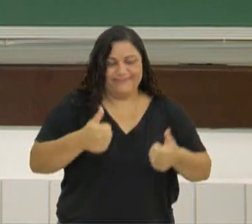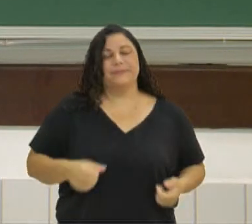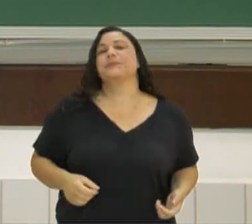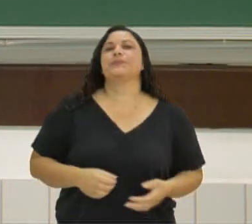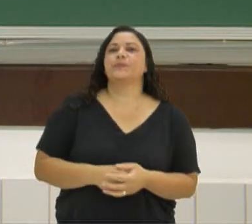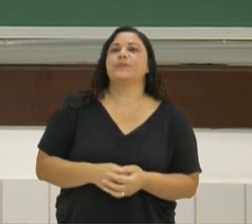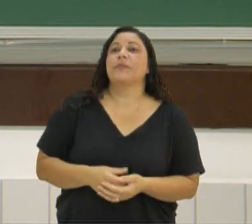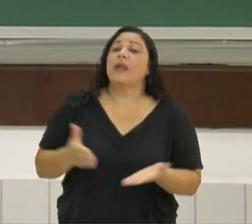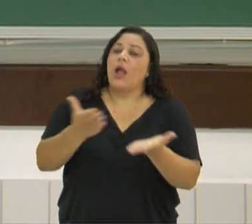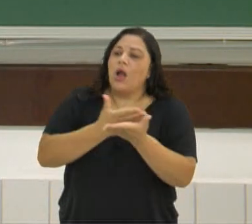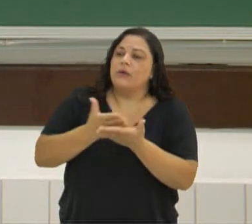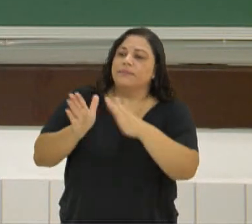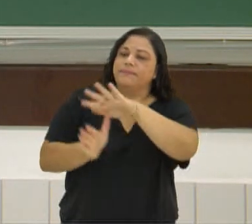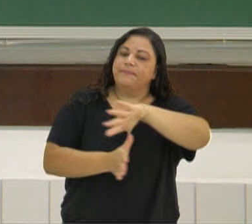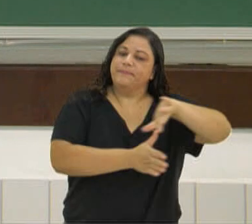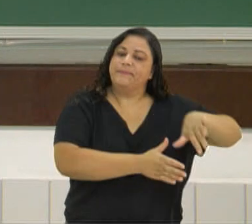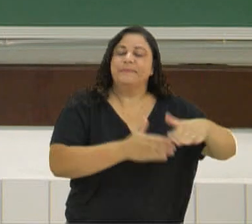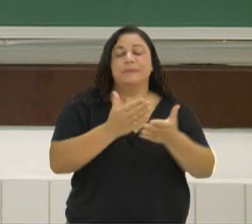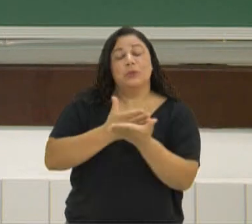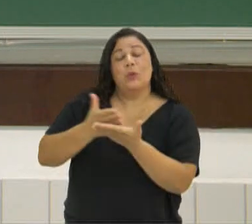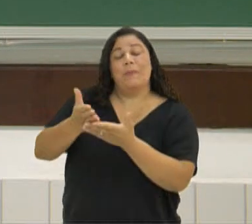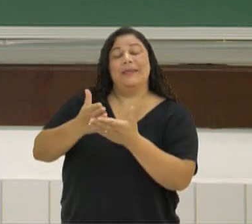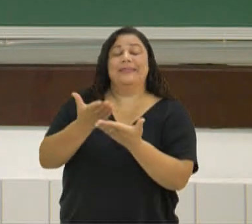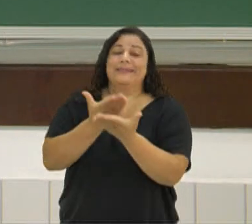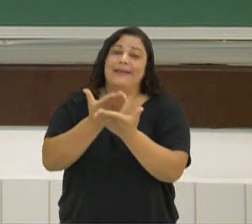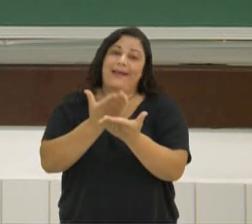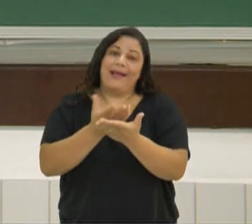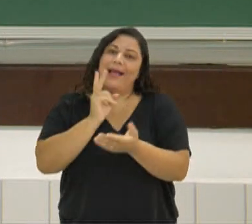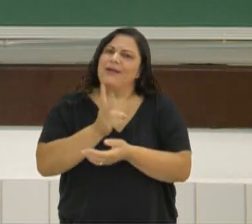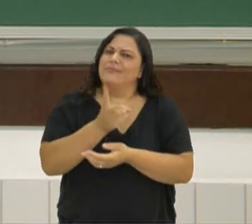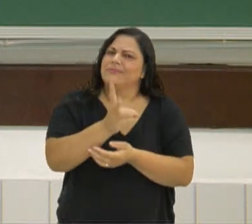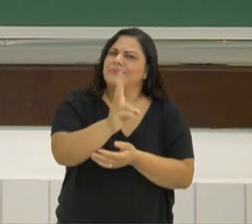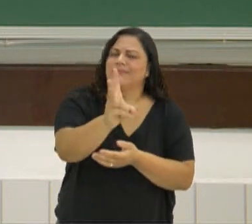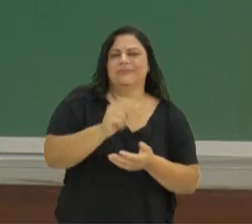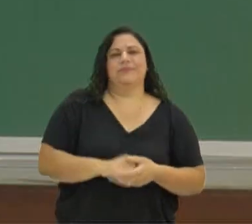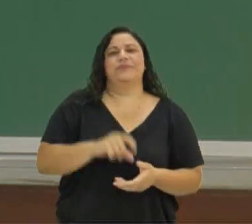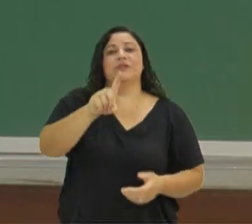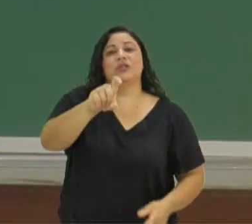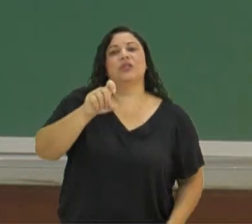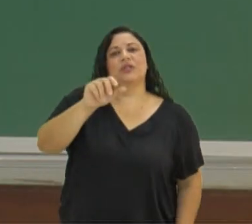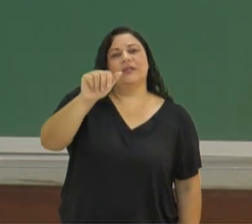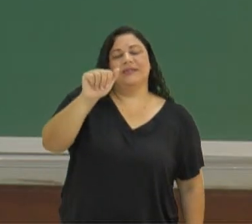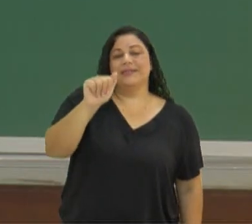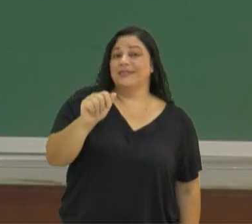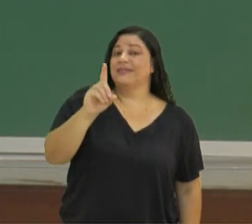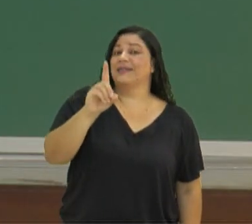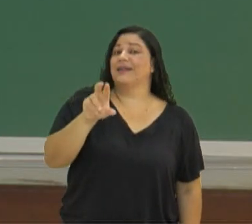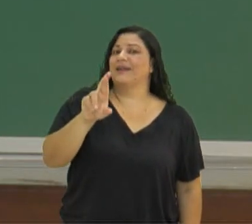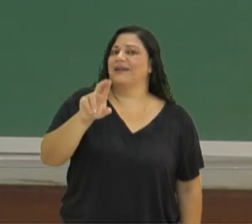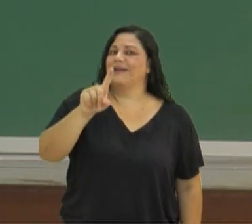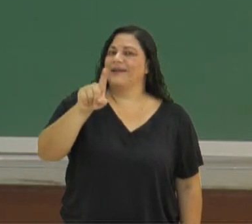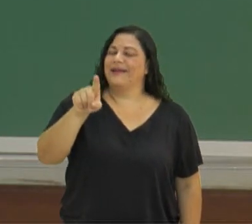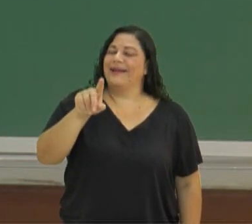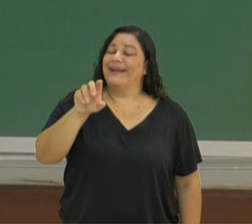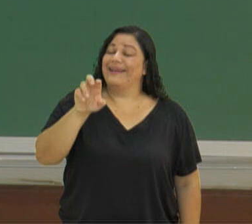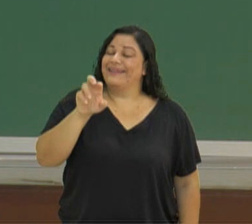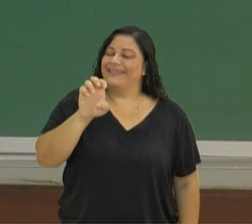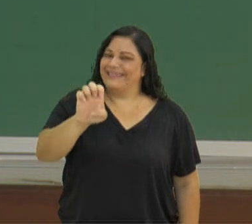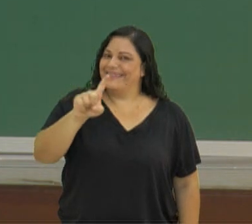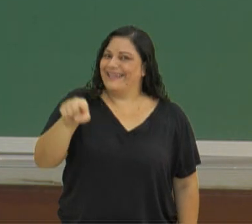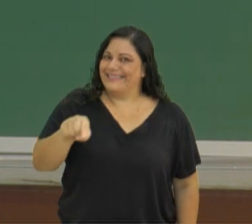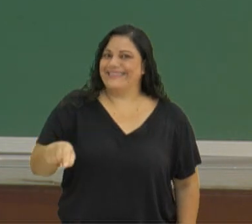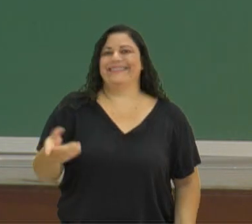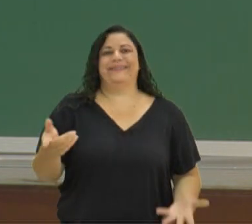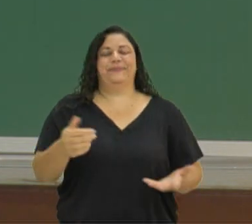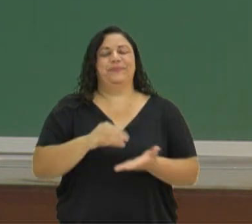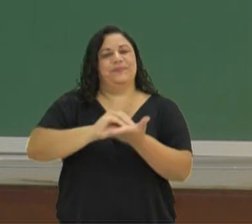vamos dar continuidade à nossa aula sobre xadrez. Mas antes, faremos uma pequena retomada do que estudamos na aula